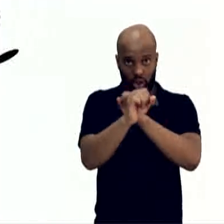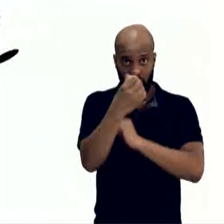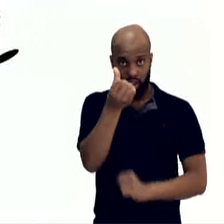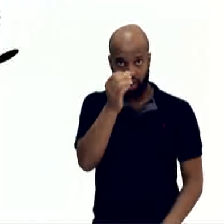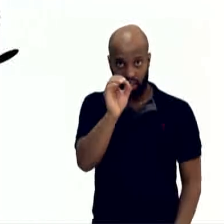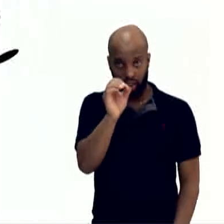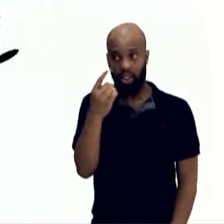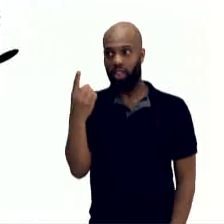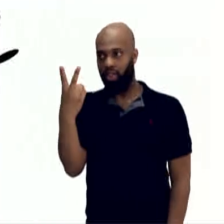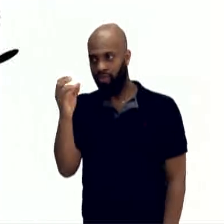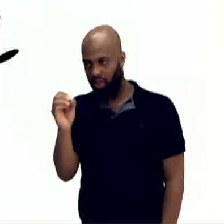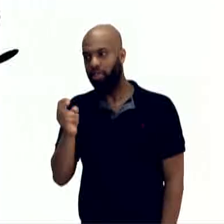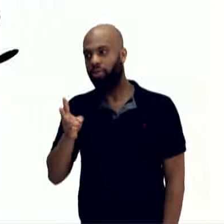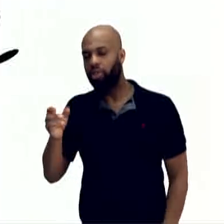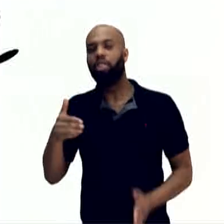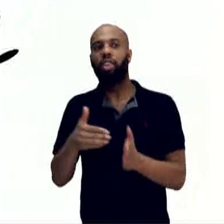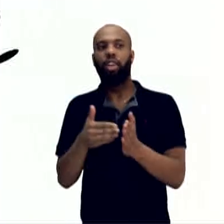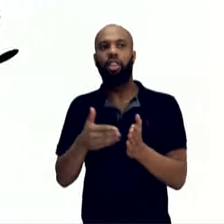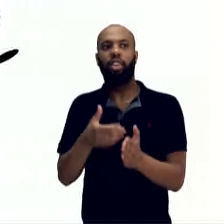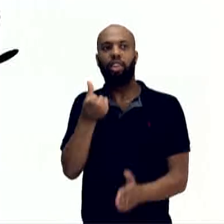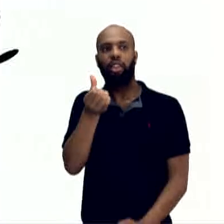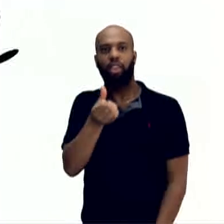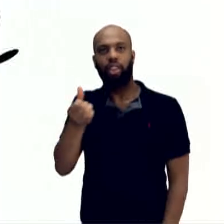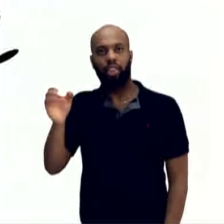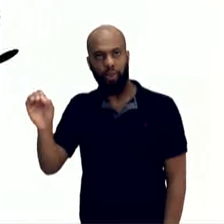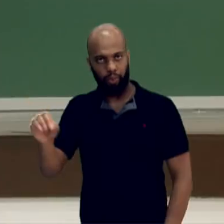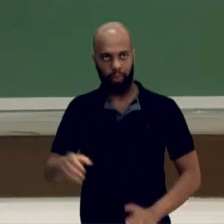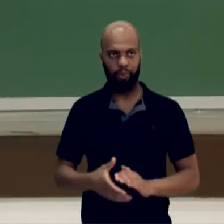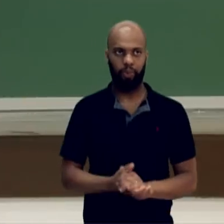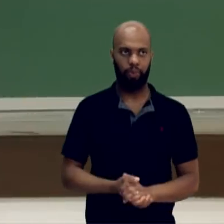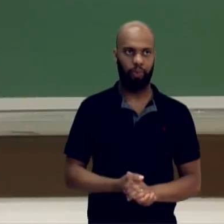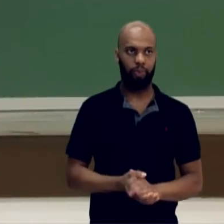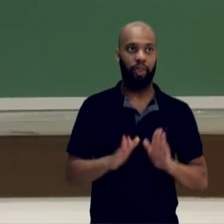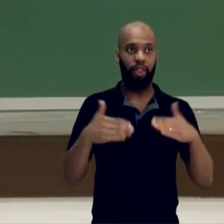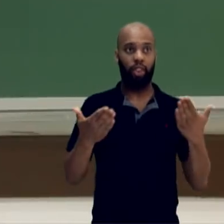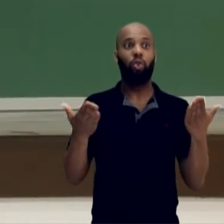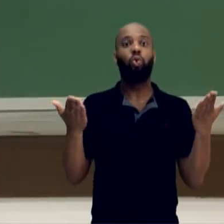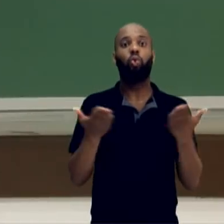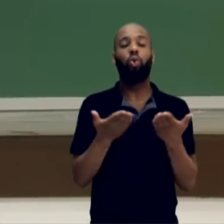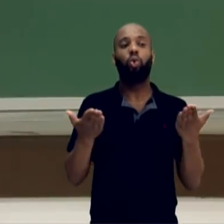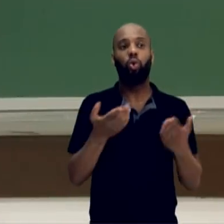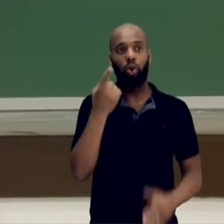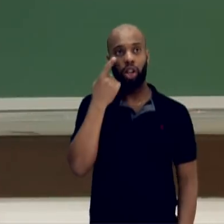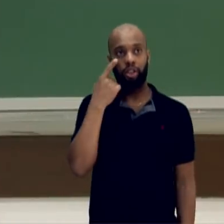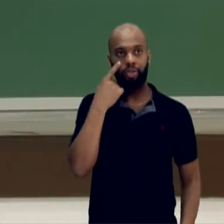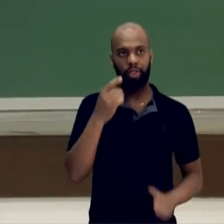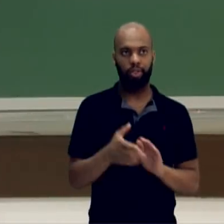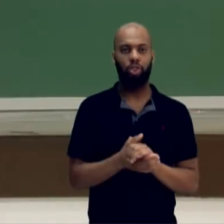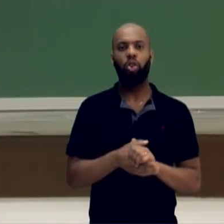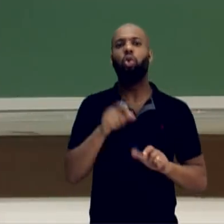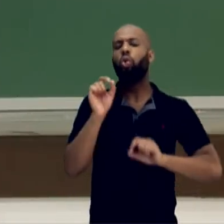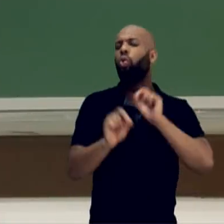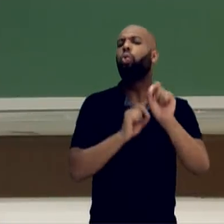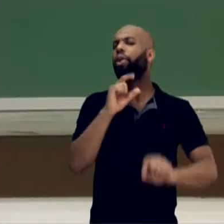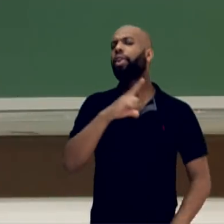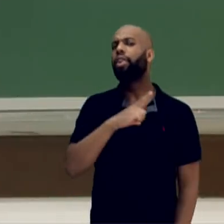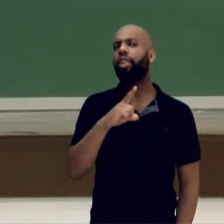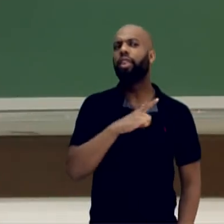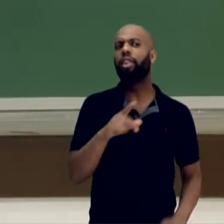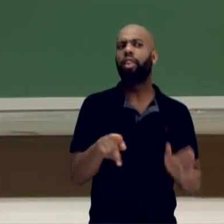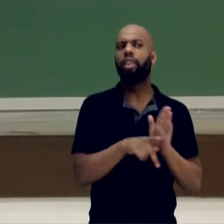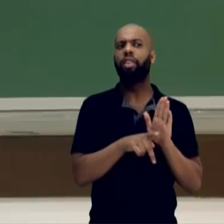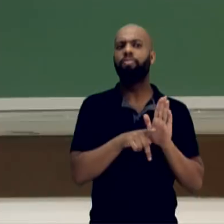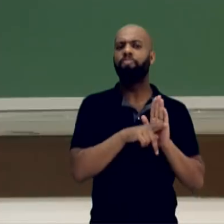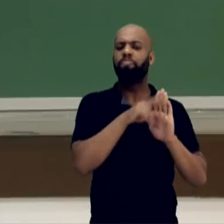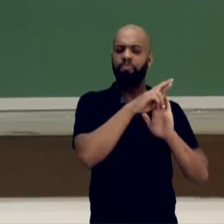e assim foi até os 660. Bom, agora vamos analisar. O que nós temos aqui de